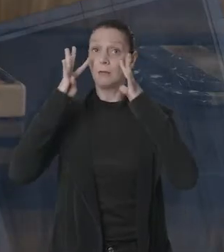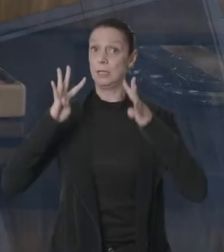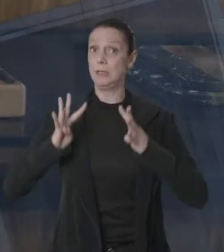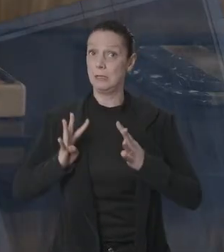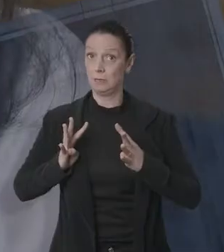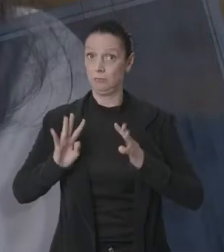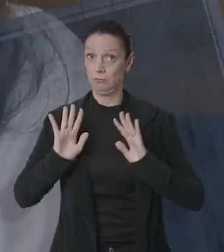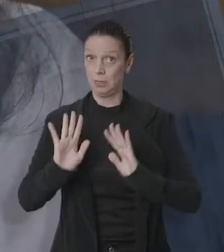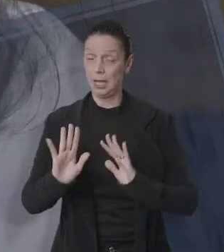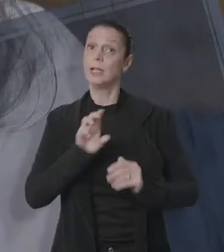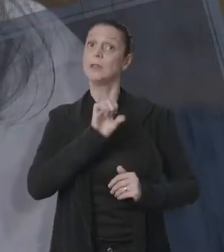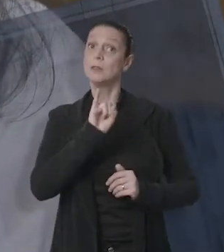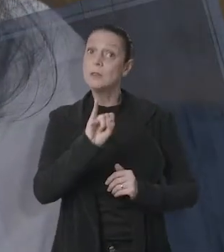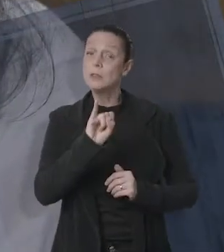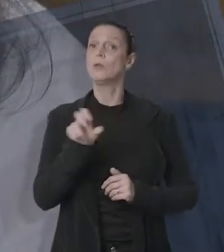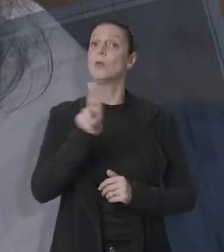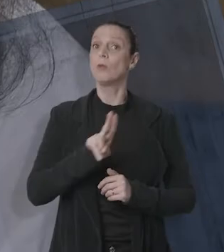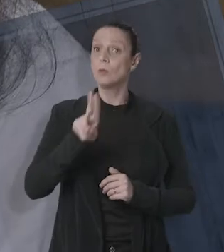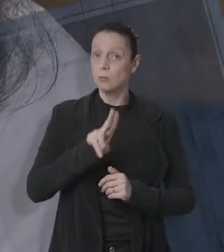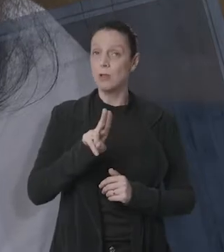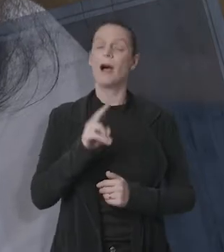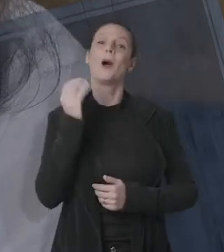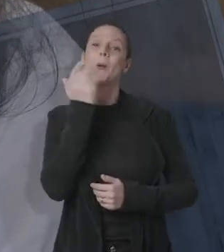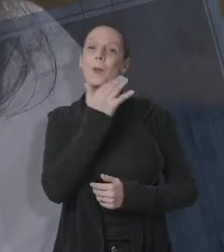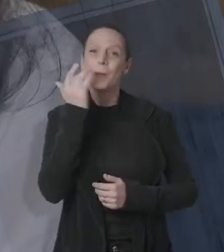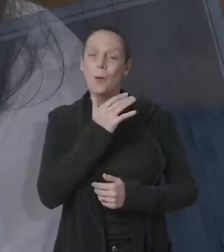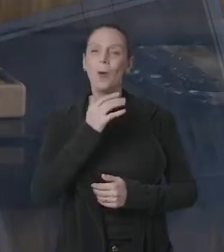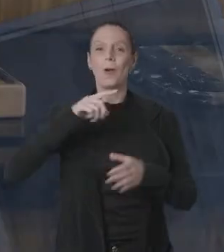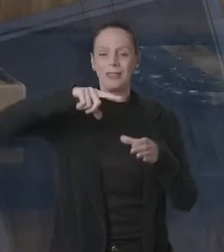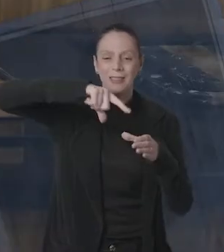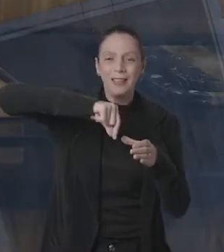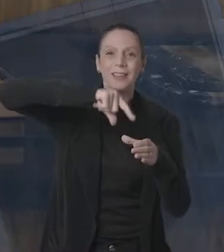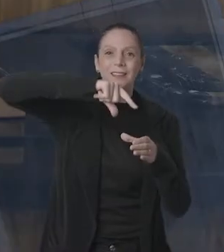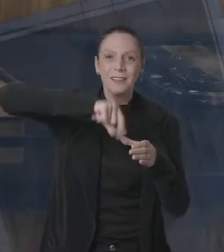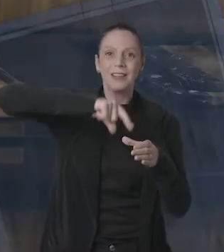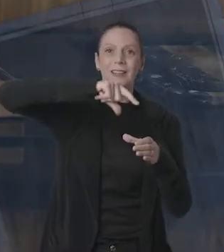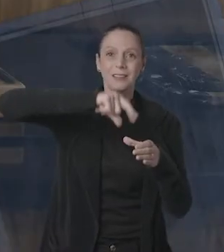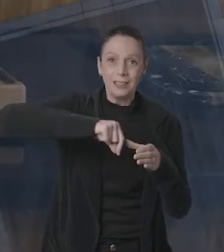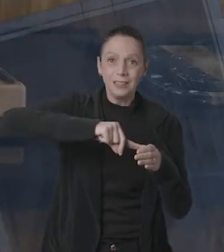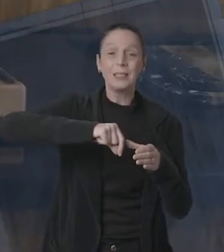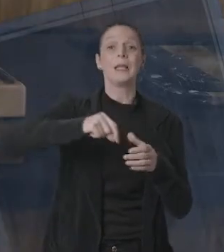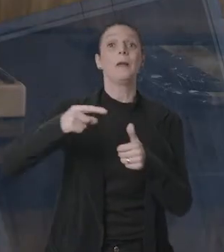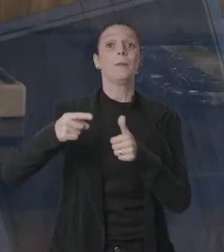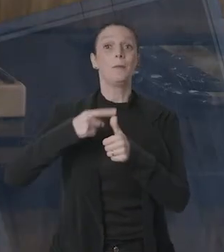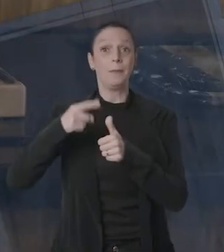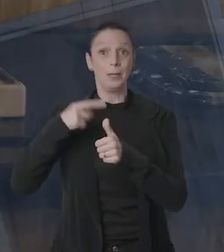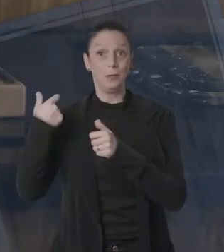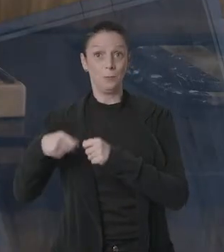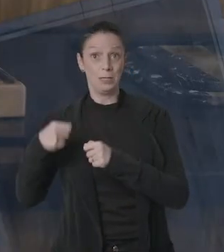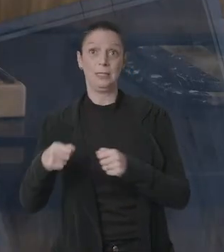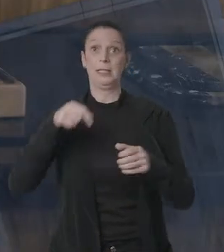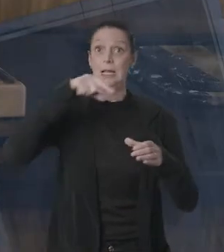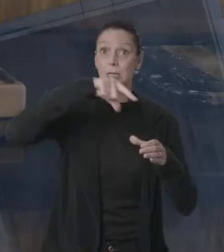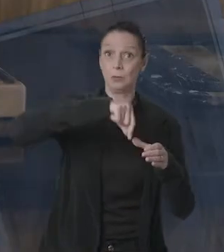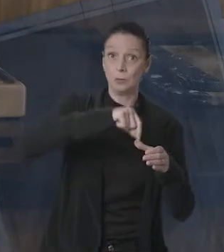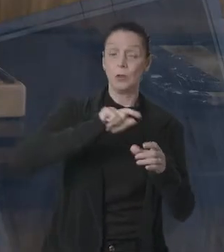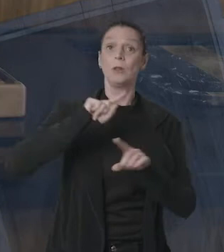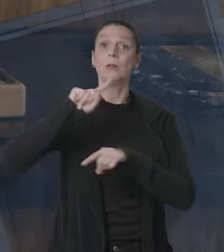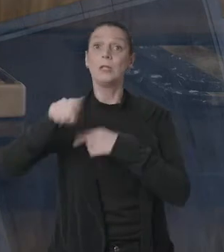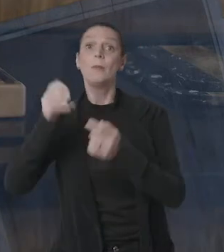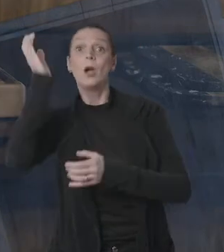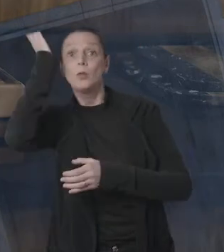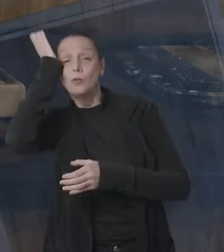nosso chantininho. Se você usar o corante líquido, primeiro coloca o corante para depois texturizar com o